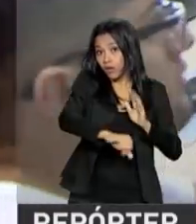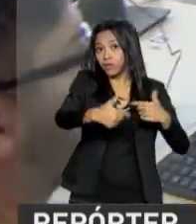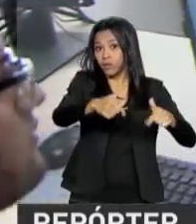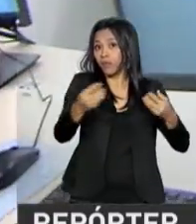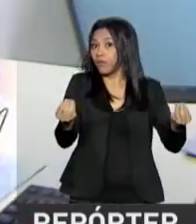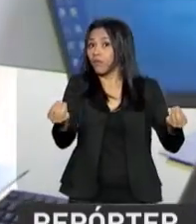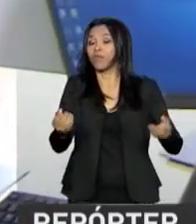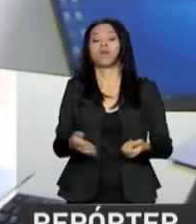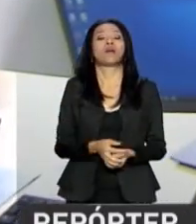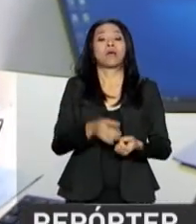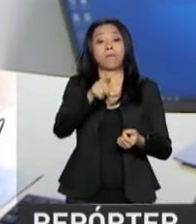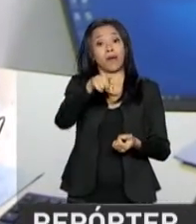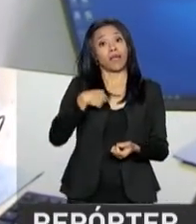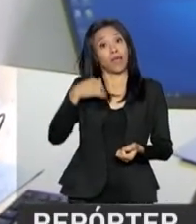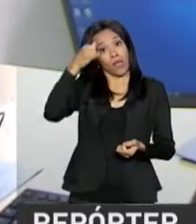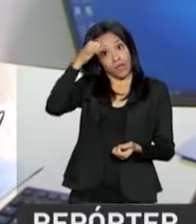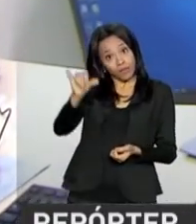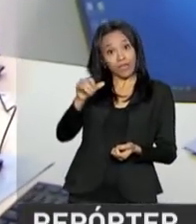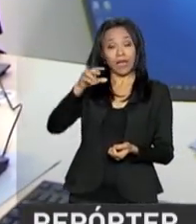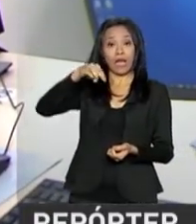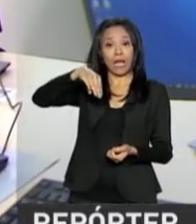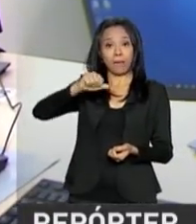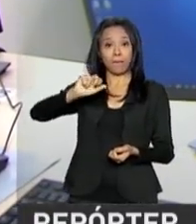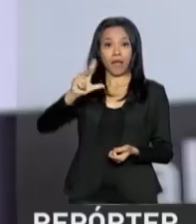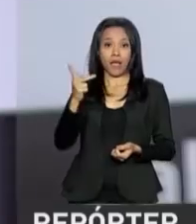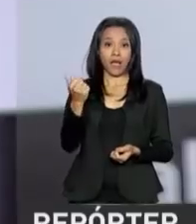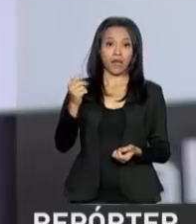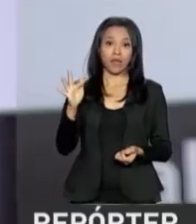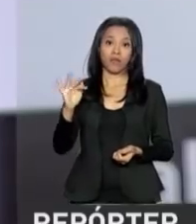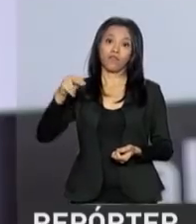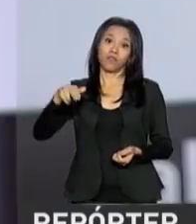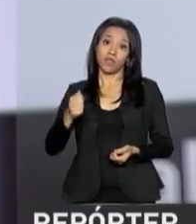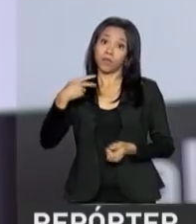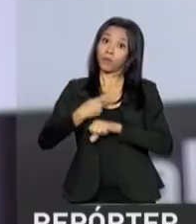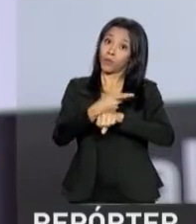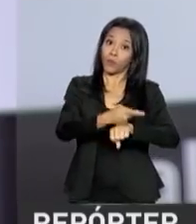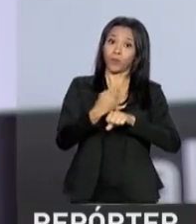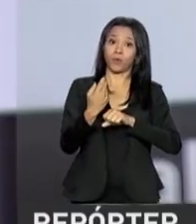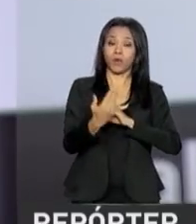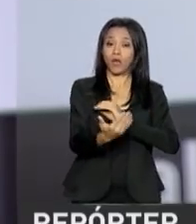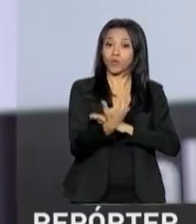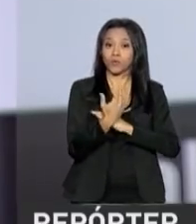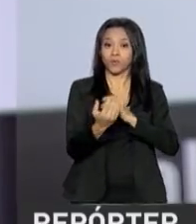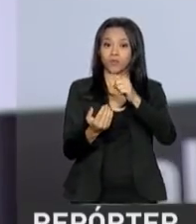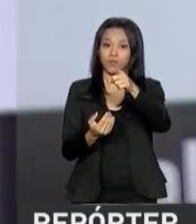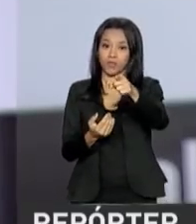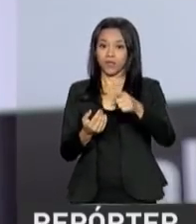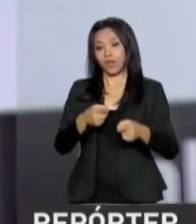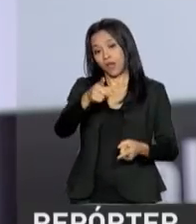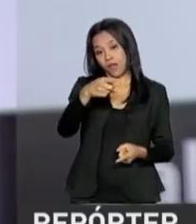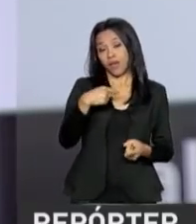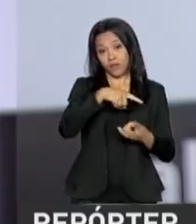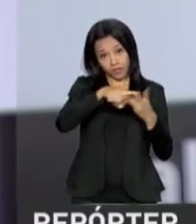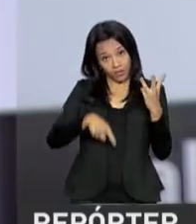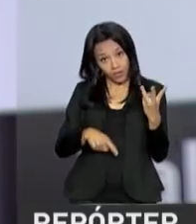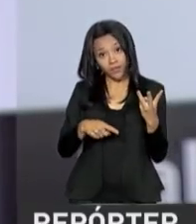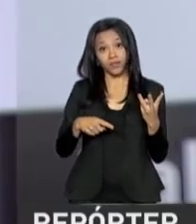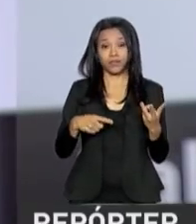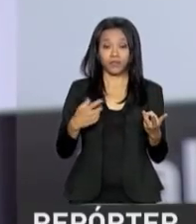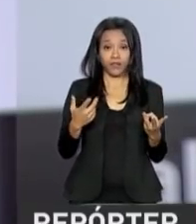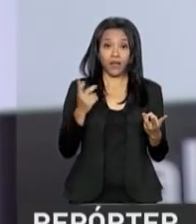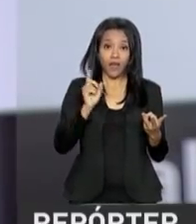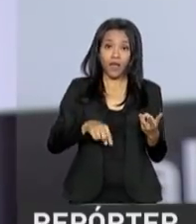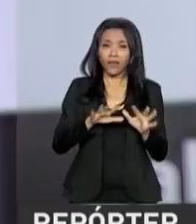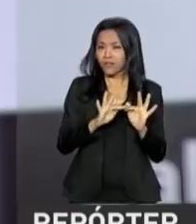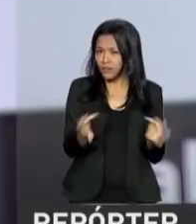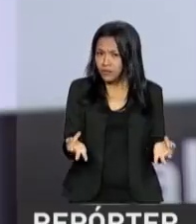para não cair na malha fina procurou ajuda da minha sogra da família e da minha sobrinha eu tenho um ano antes